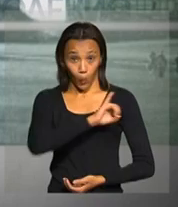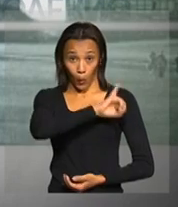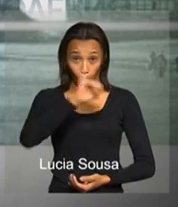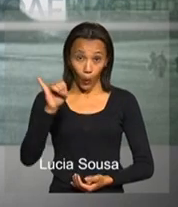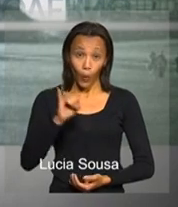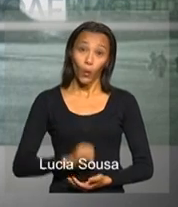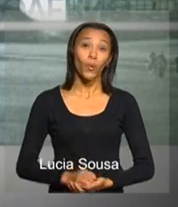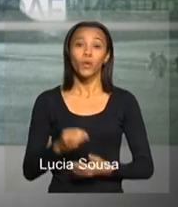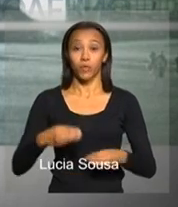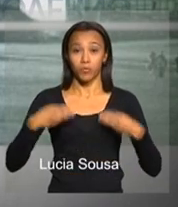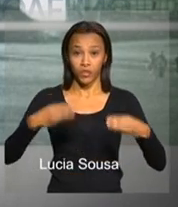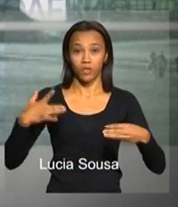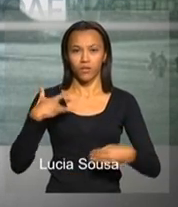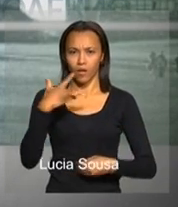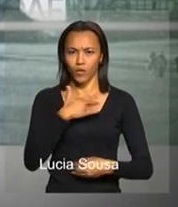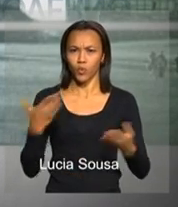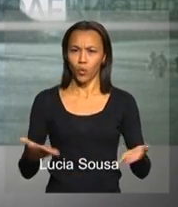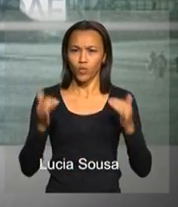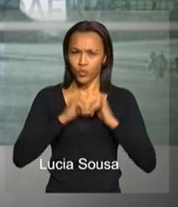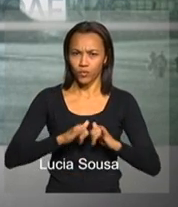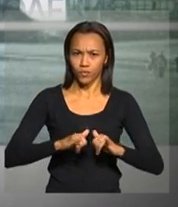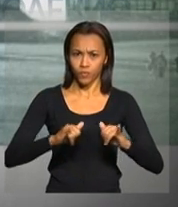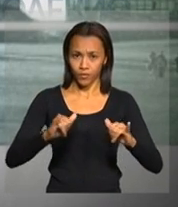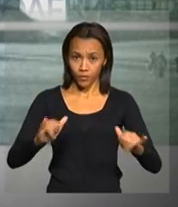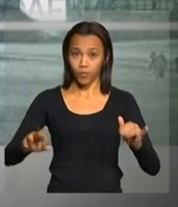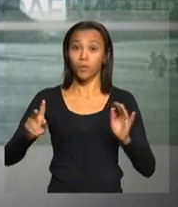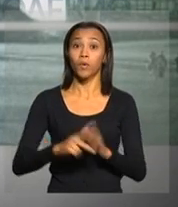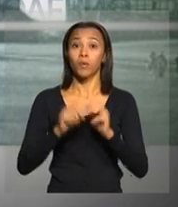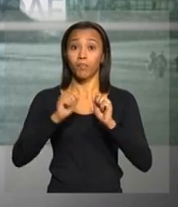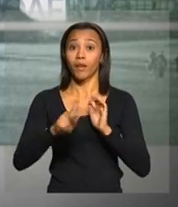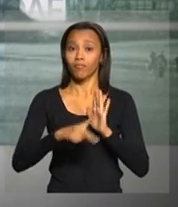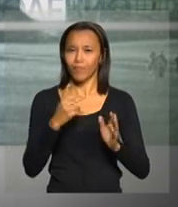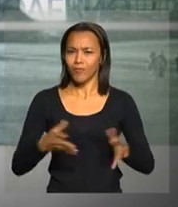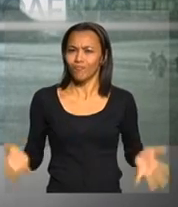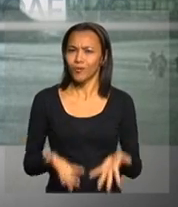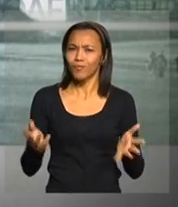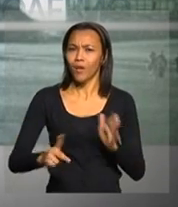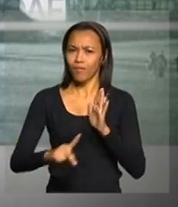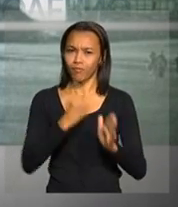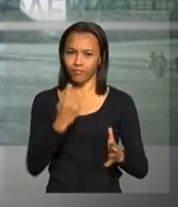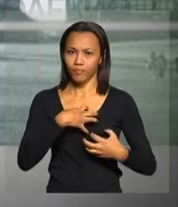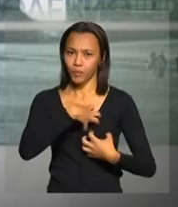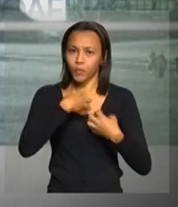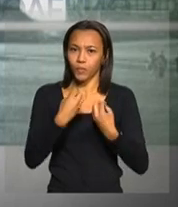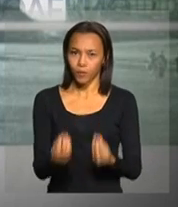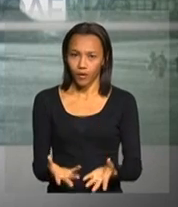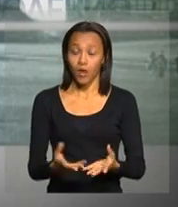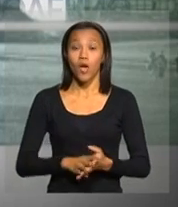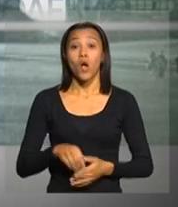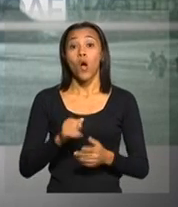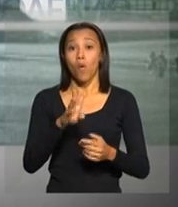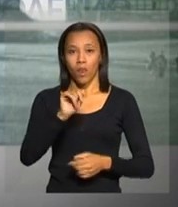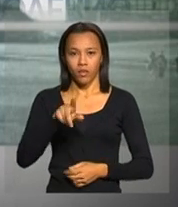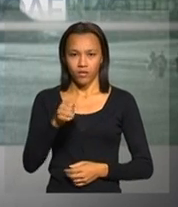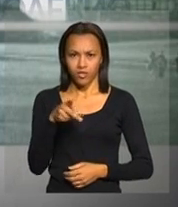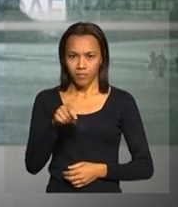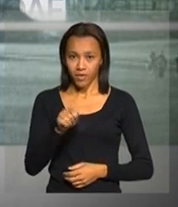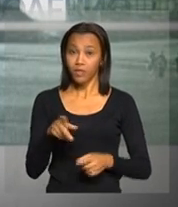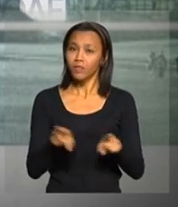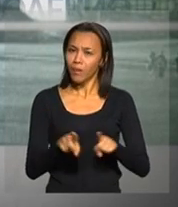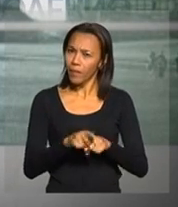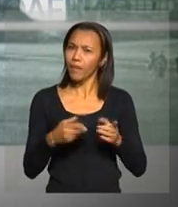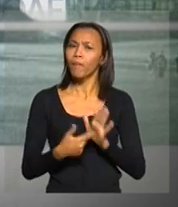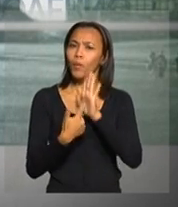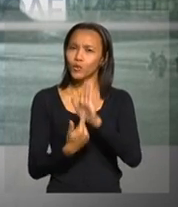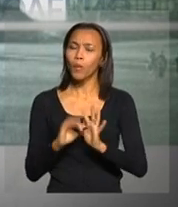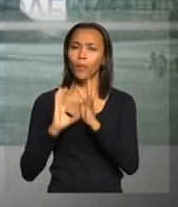Olá, o Ministério da Saúde lançou uma campanha publicitária para estimular a doação de órgãos. O ministro Alexandre Padilha também